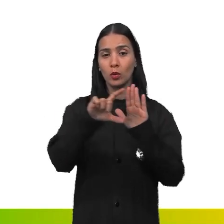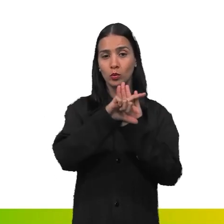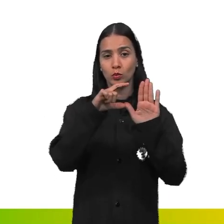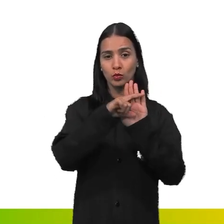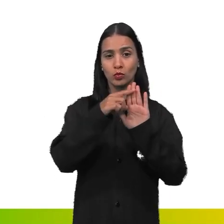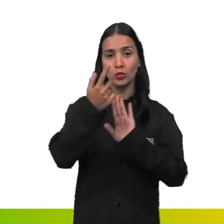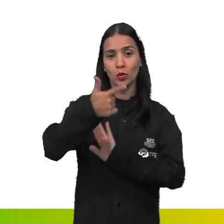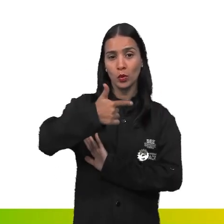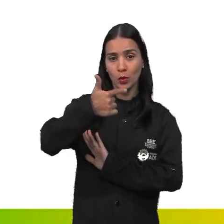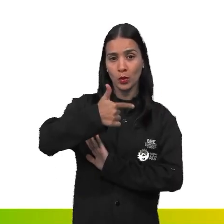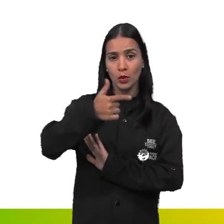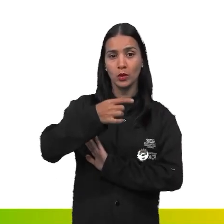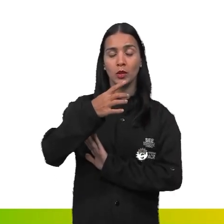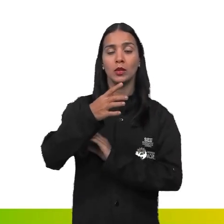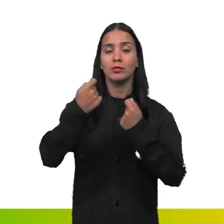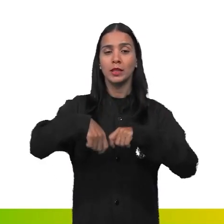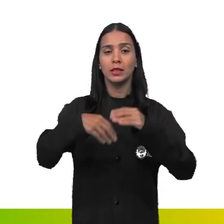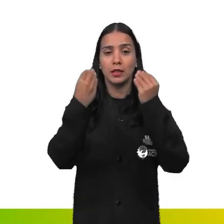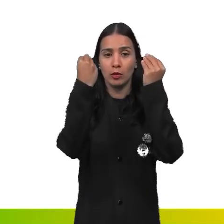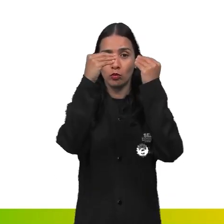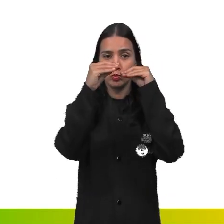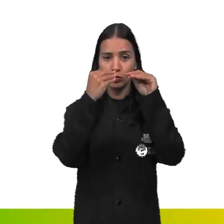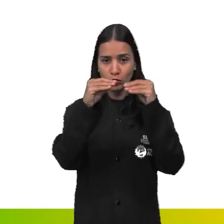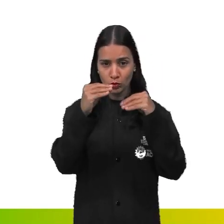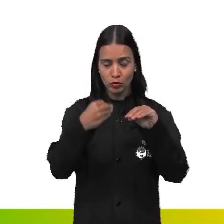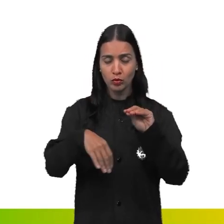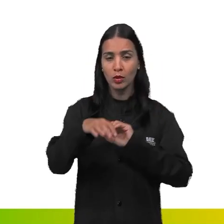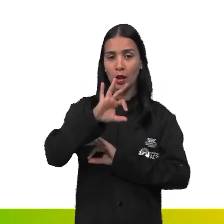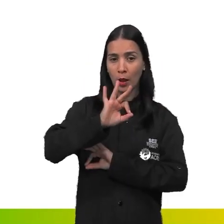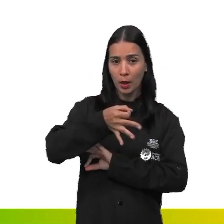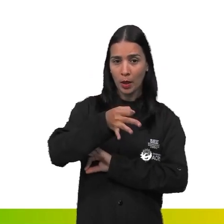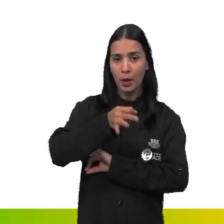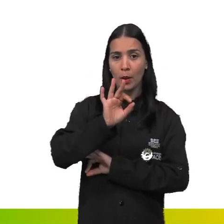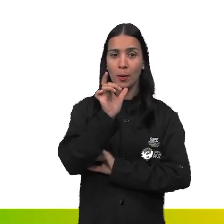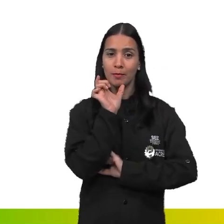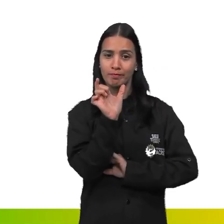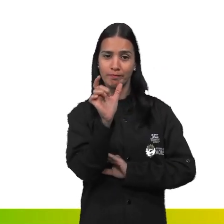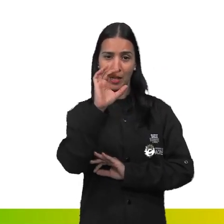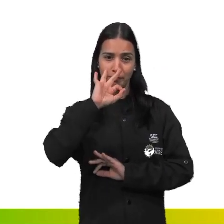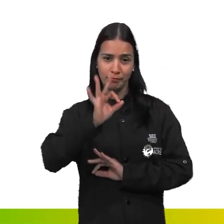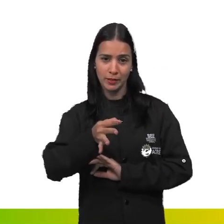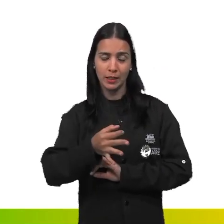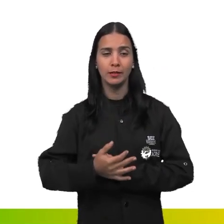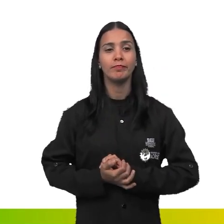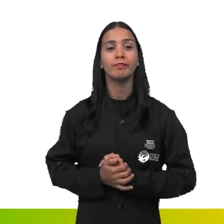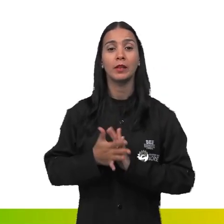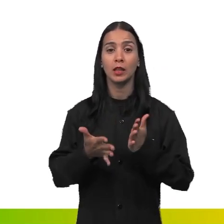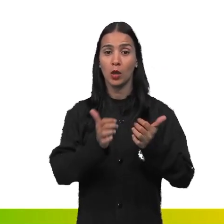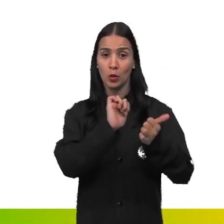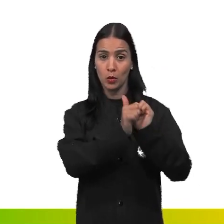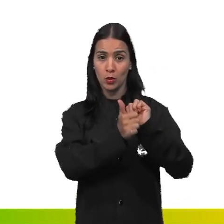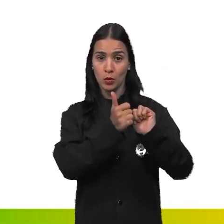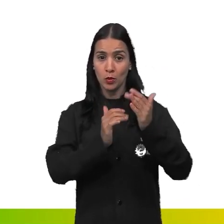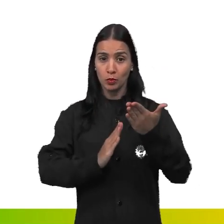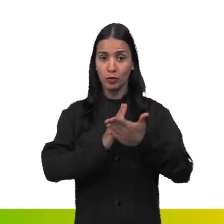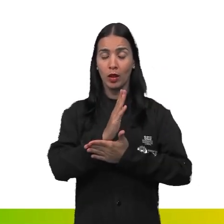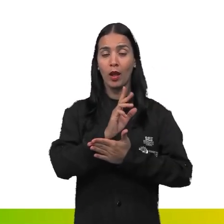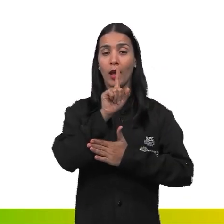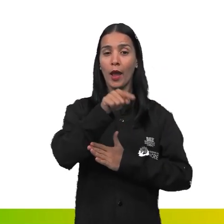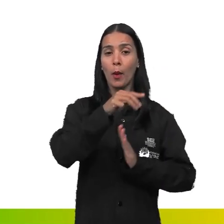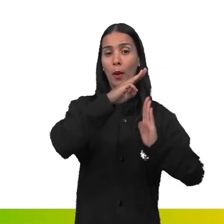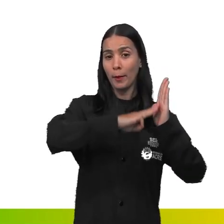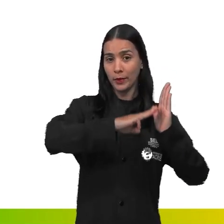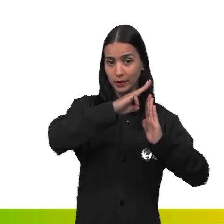as lacunas com as palavras corretas. Os esportes de invasão são modalidades. Temos aí nas alternativas. É uma